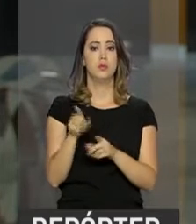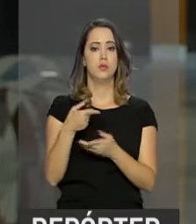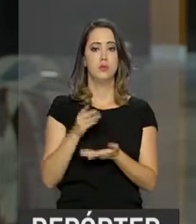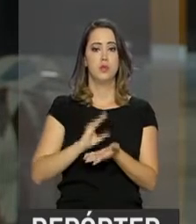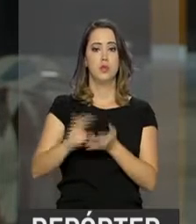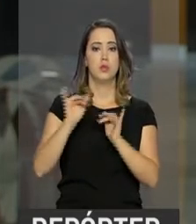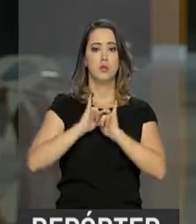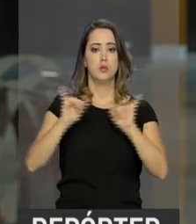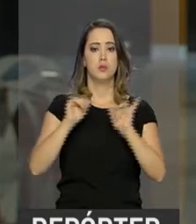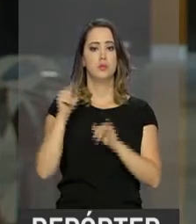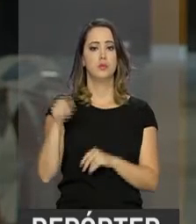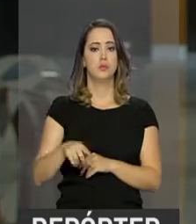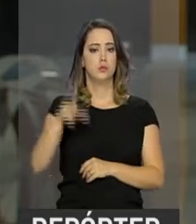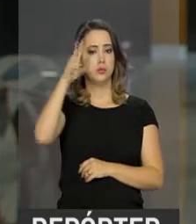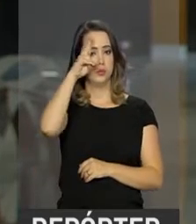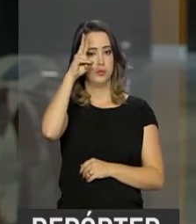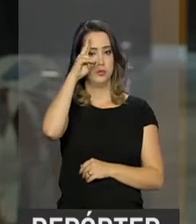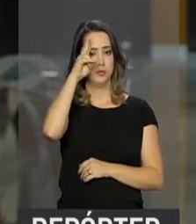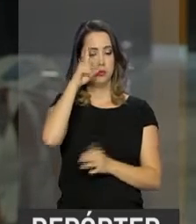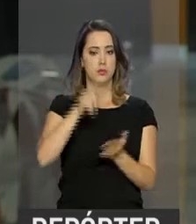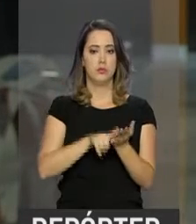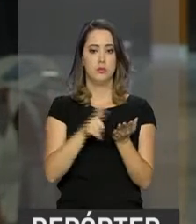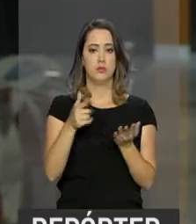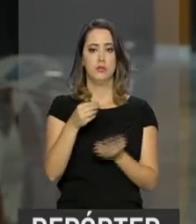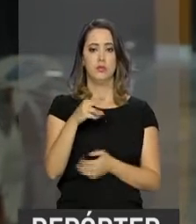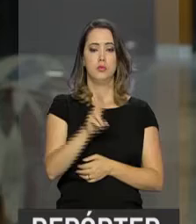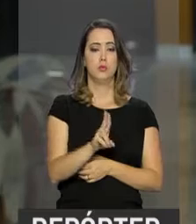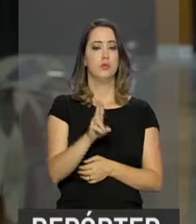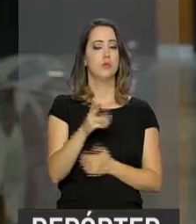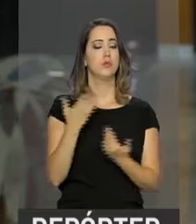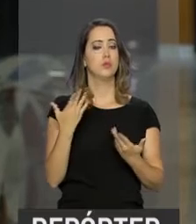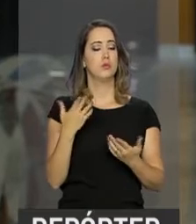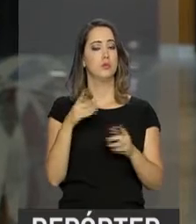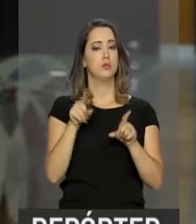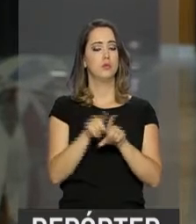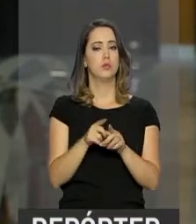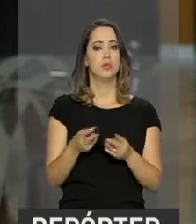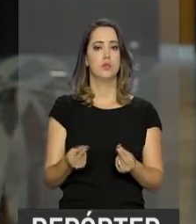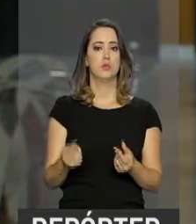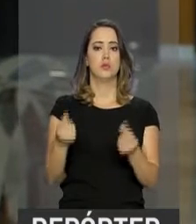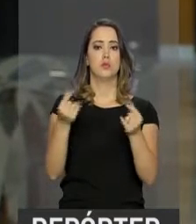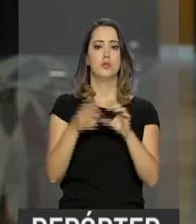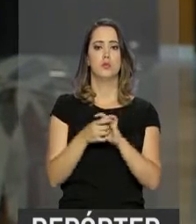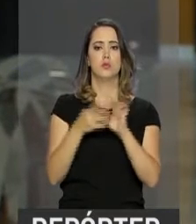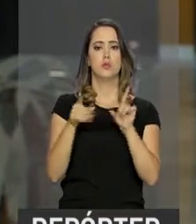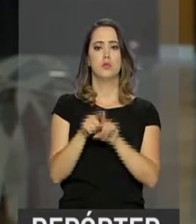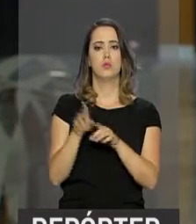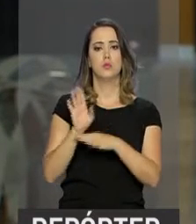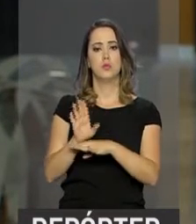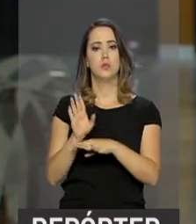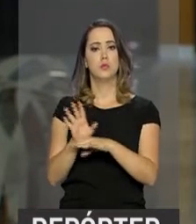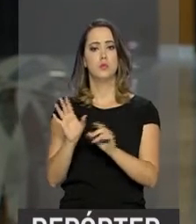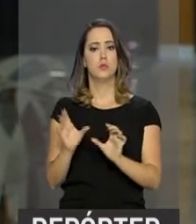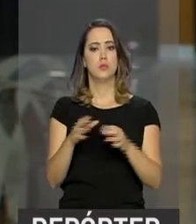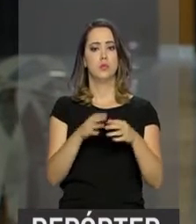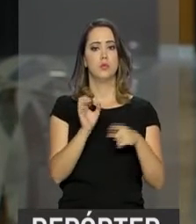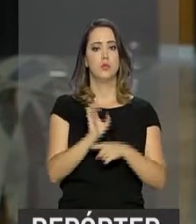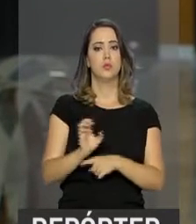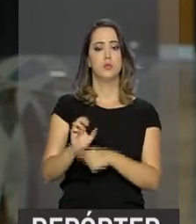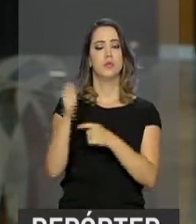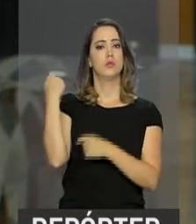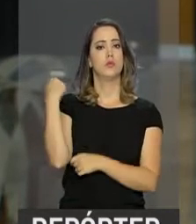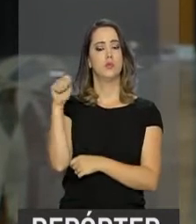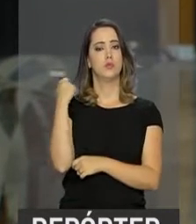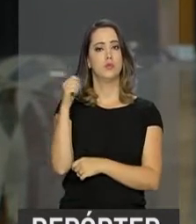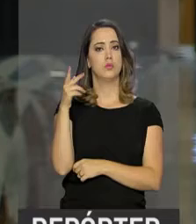foram publicadas nesta segunda-feira no Diário Oficial da União. O recurso liberado vai beneficiar os estados do Rio Grande do